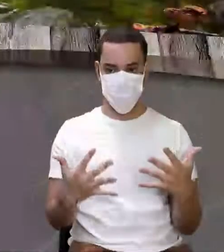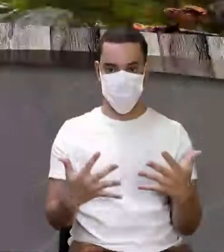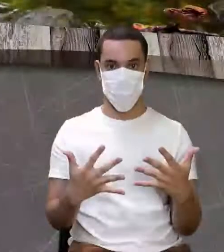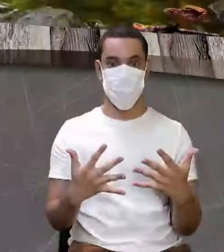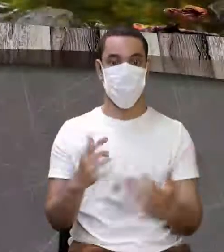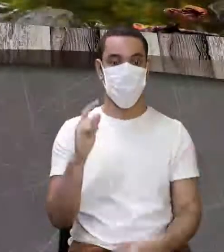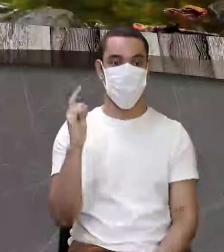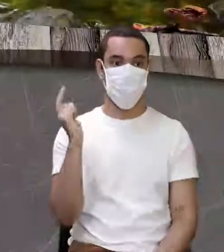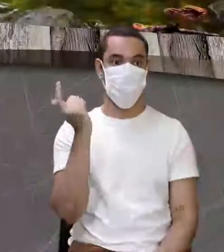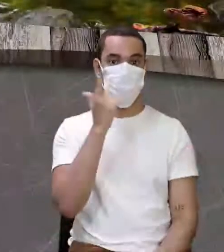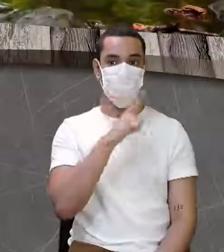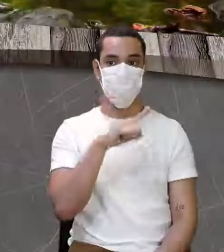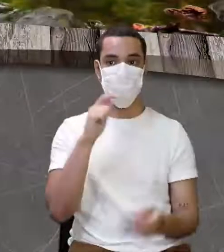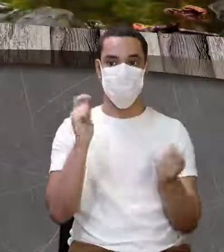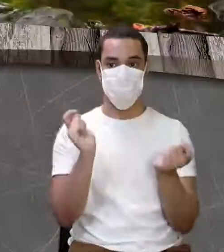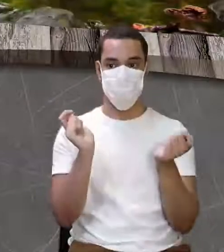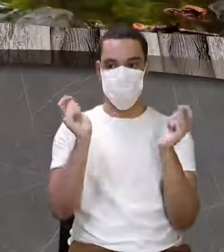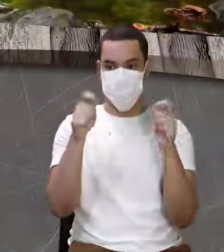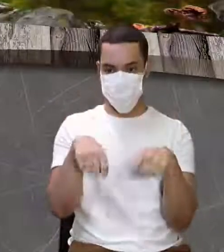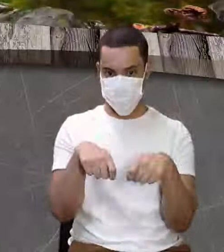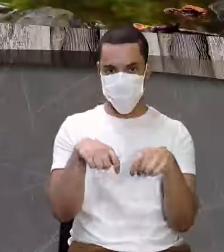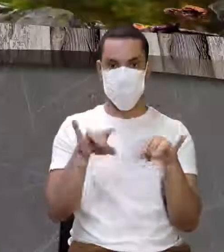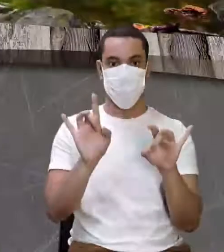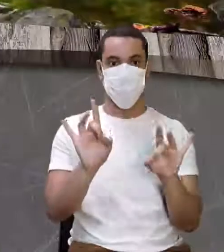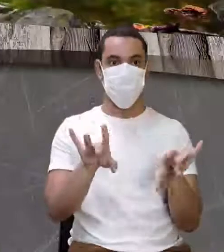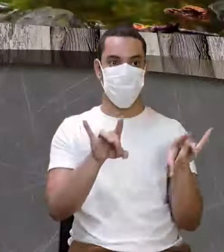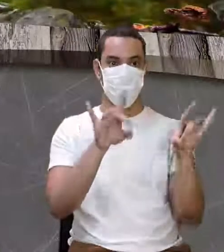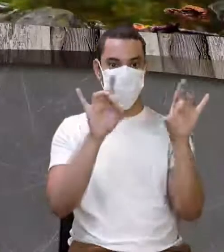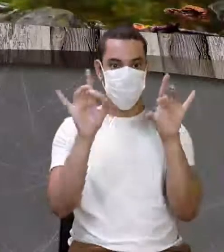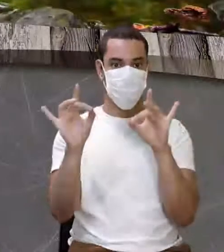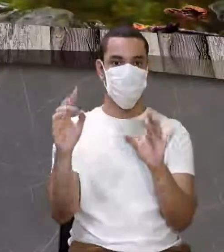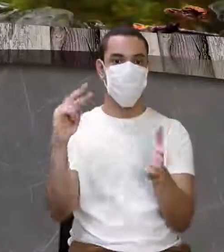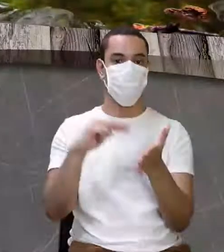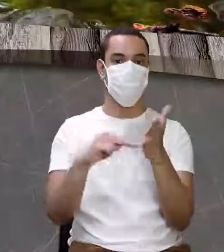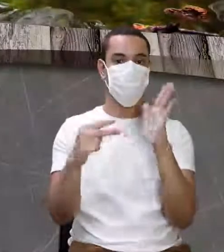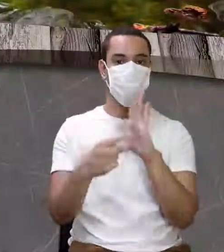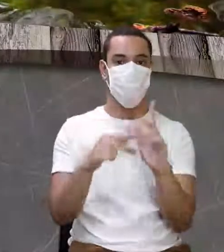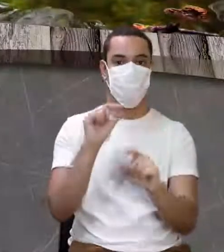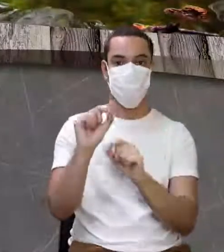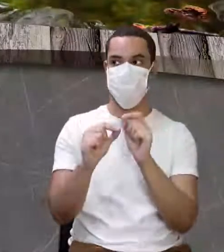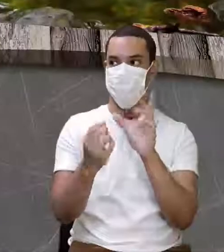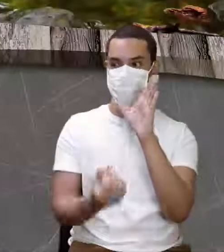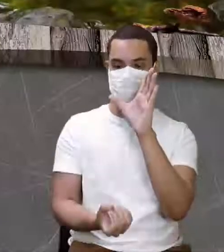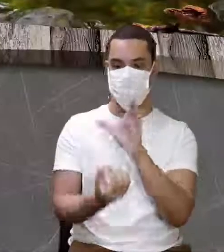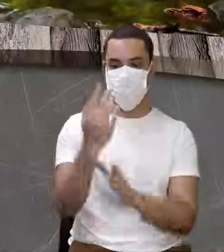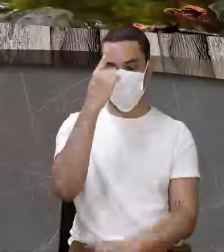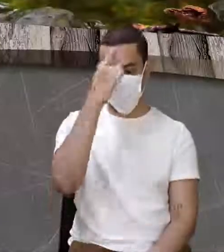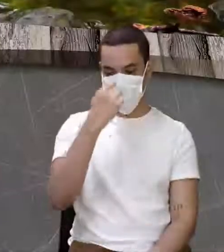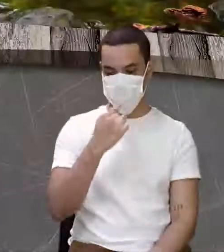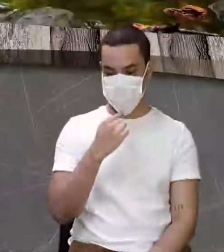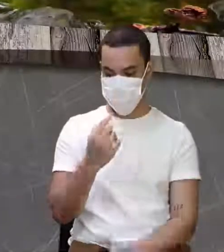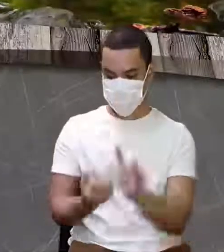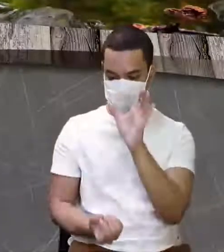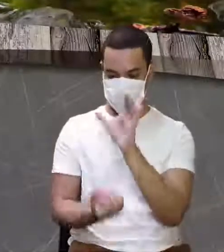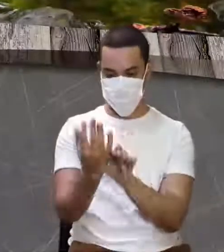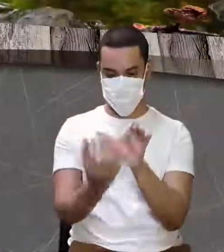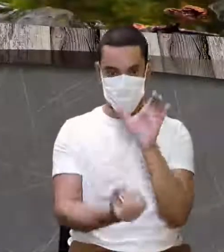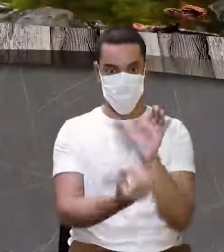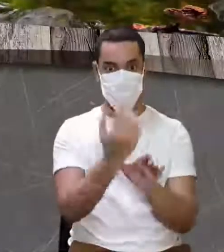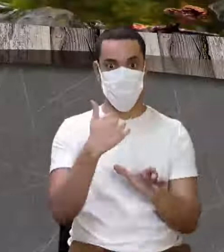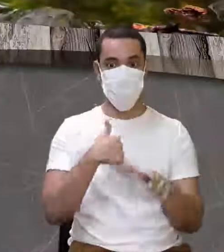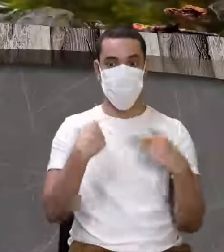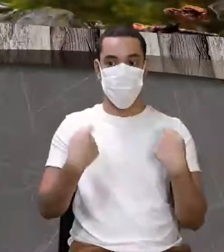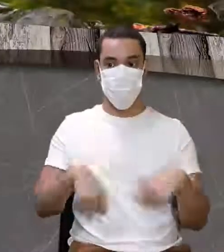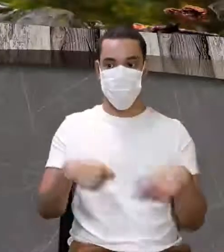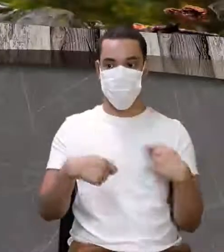para que ocorram os processos de especiação, o que é especiação? Surgimento de uma nova espécie. Eu preciso de